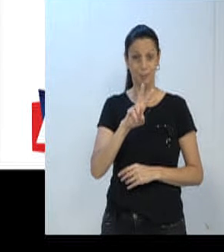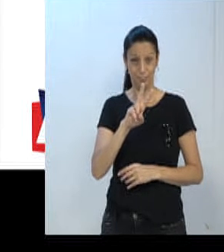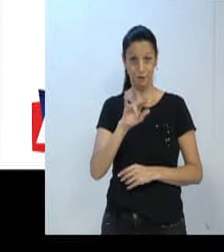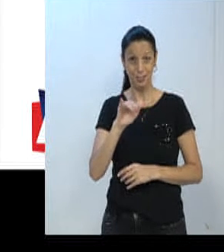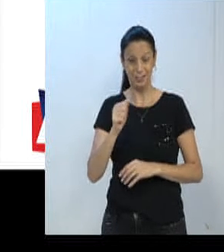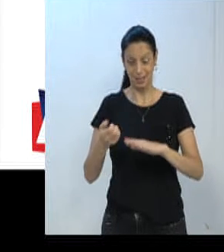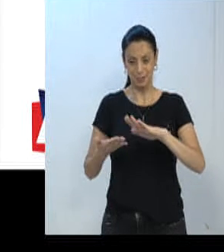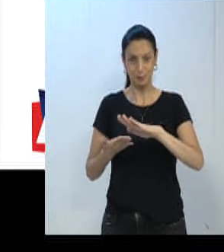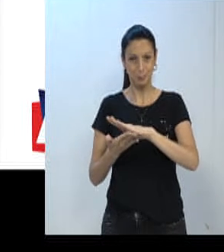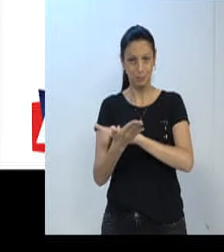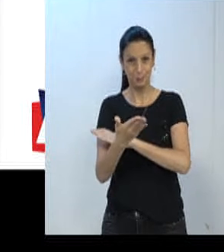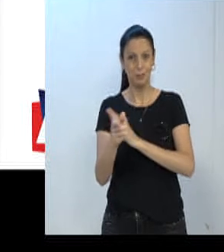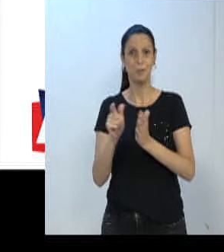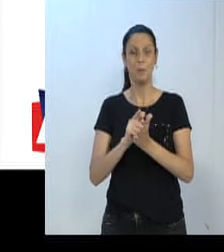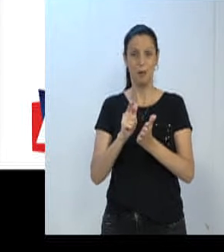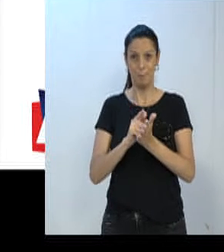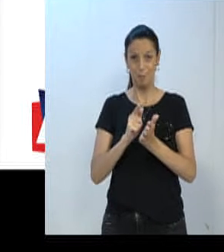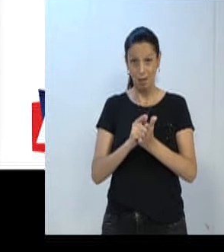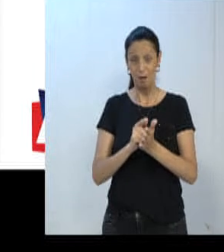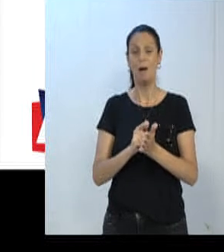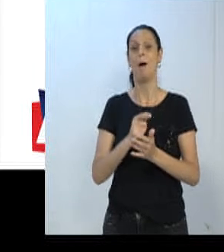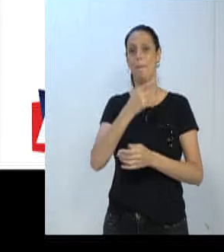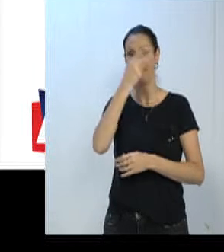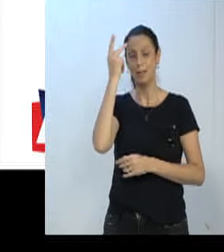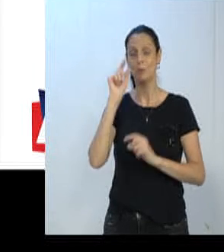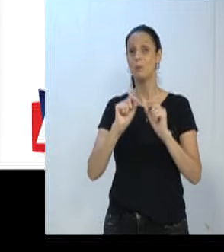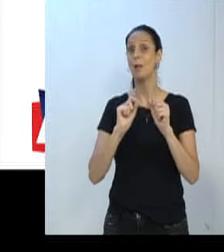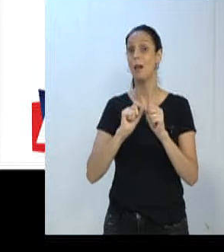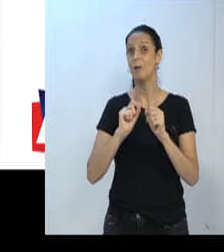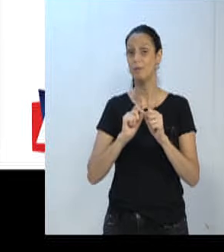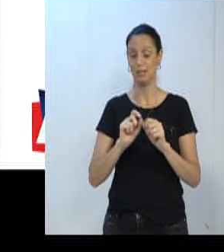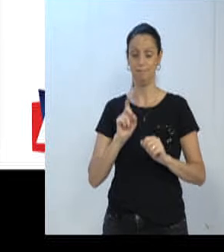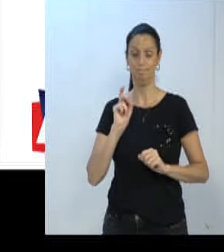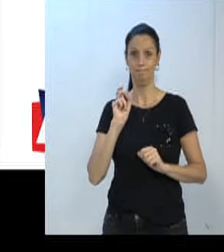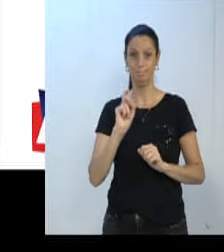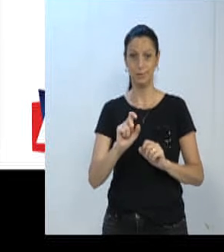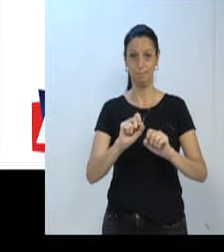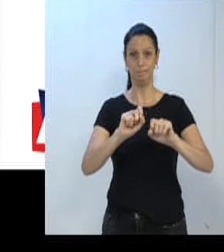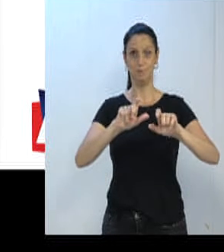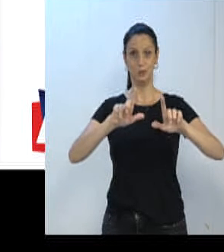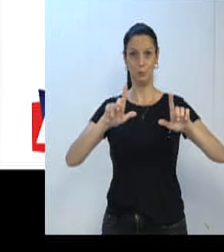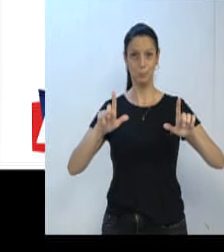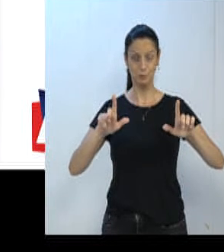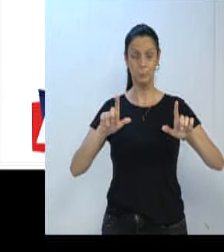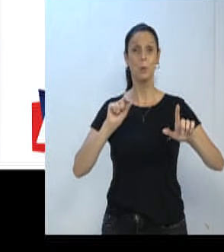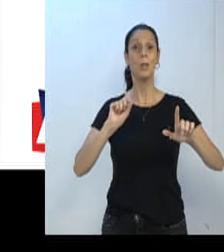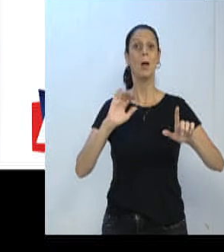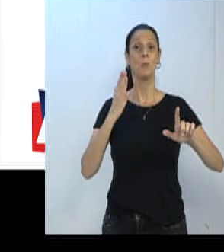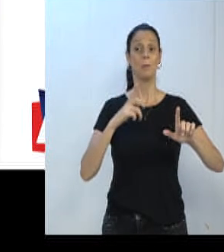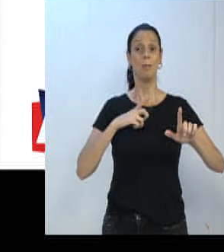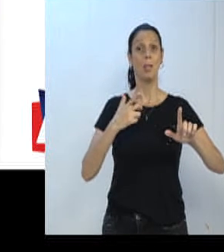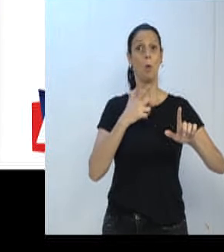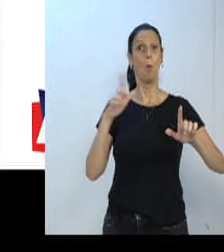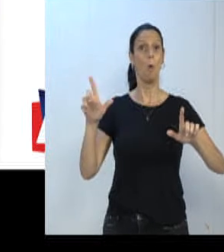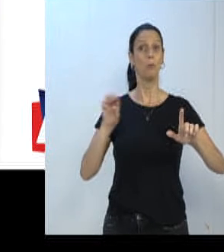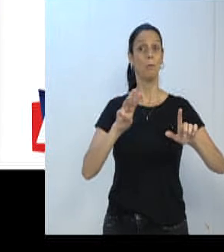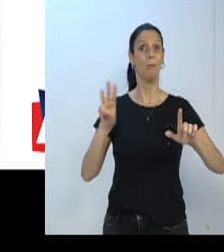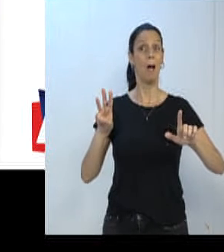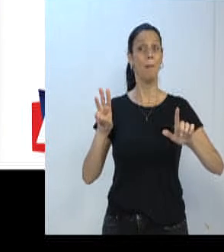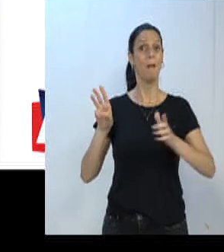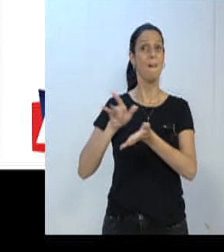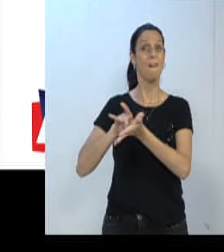o golpe funciona da seguinte forma ao clicar no site patrocinado a vítima é direcionada ao site criado